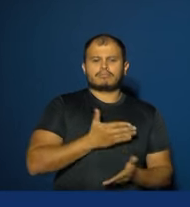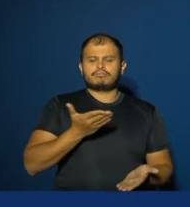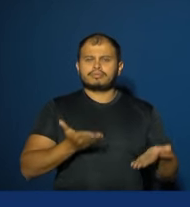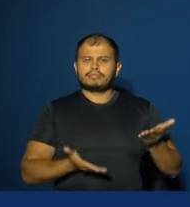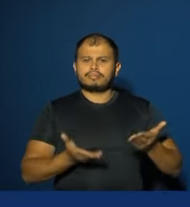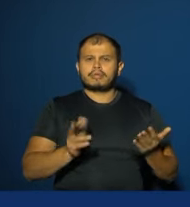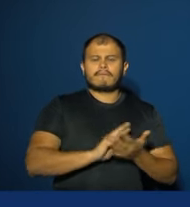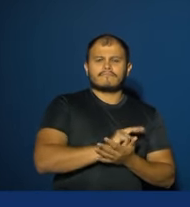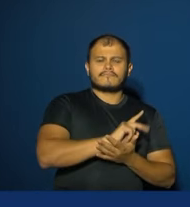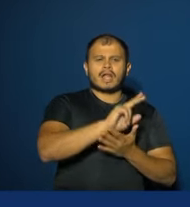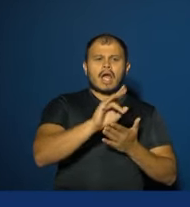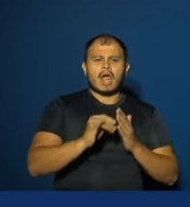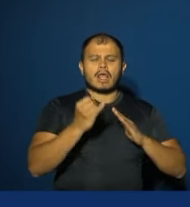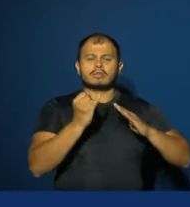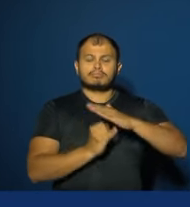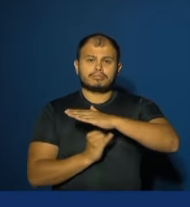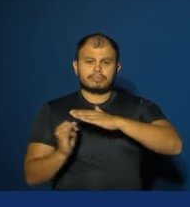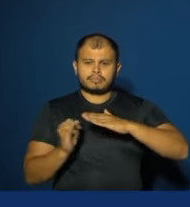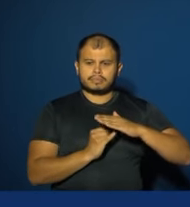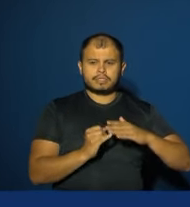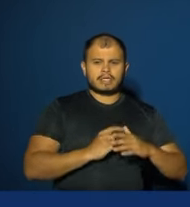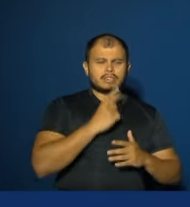institucionais,